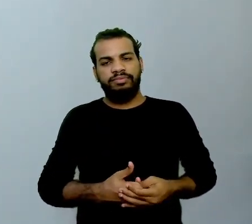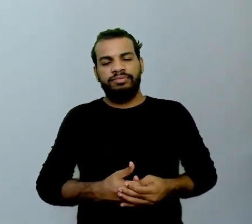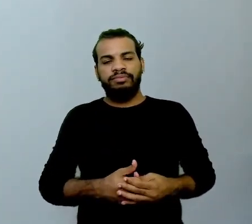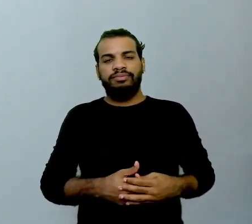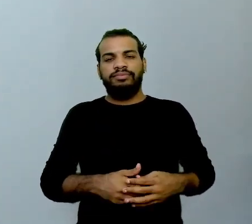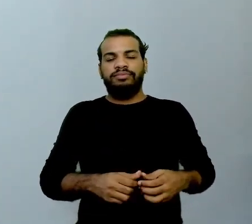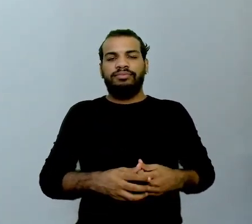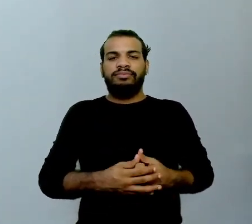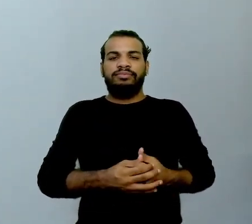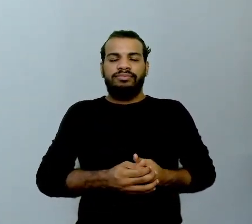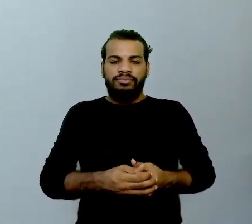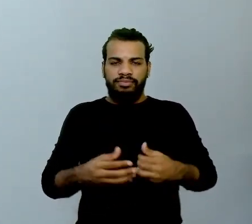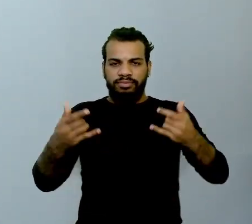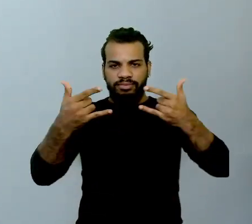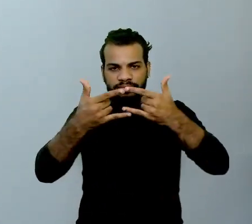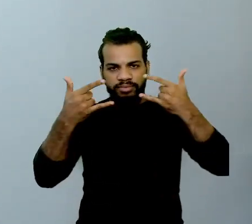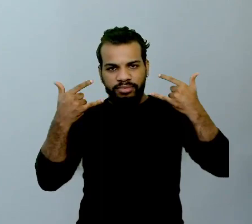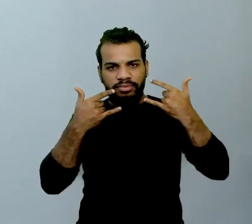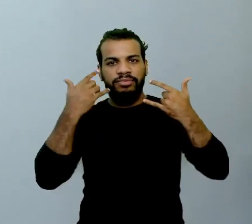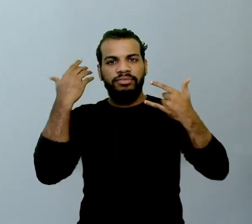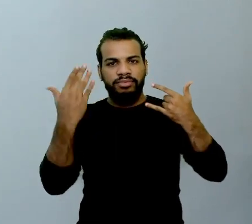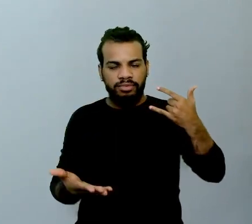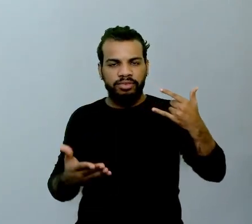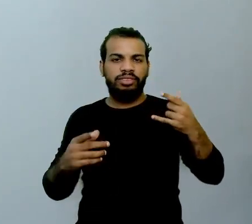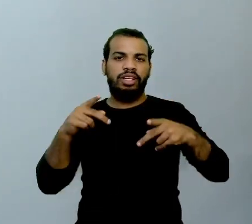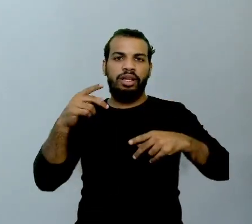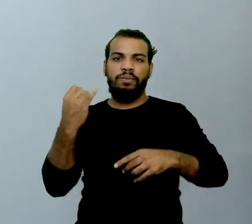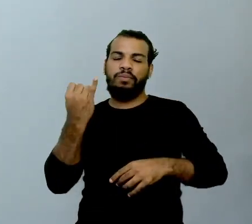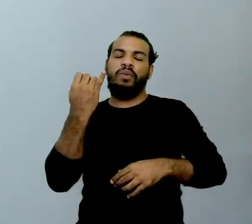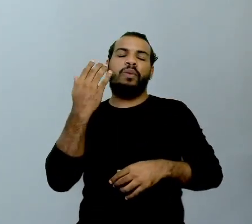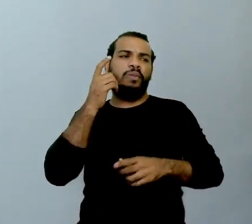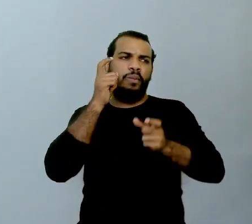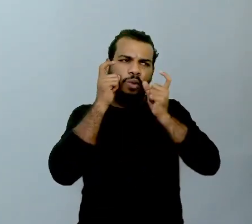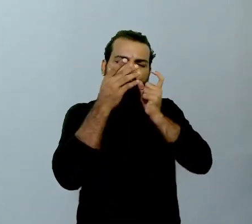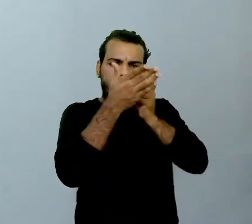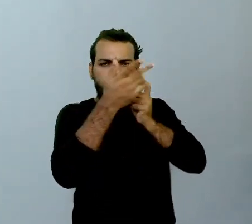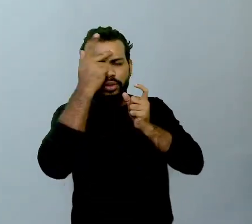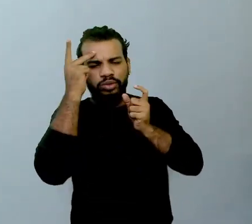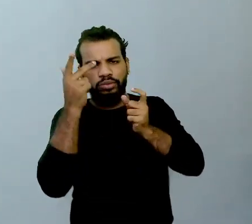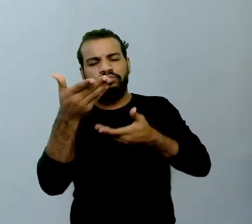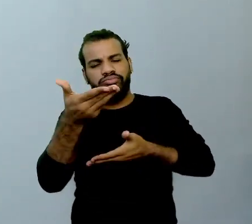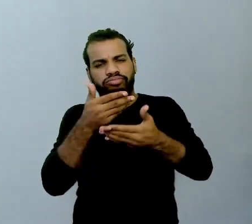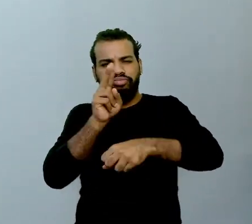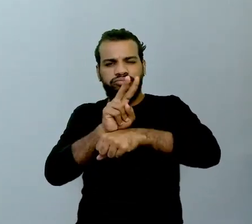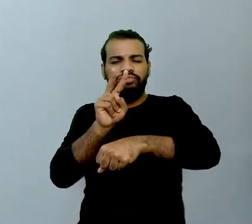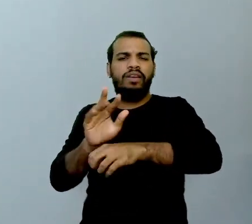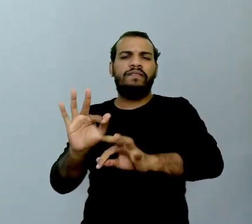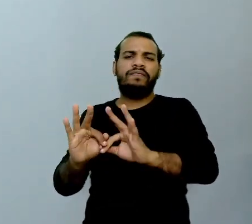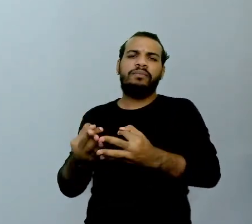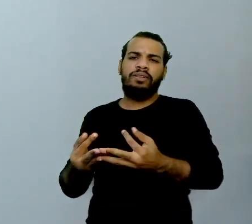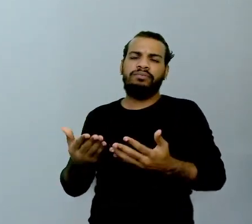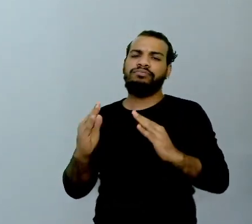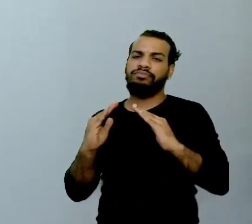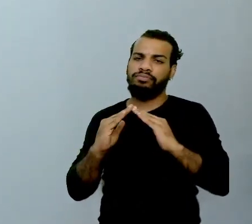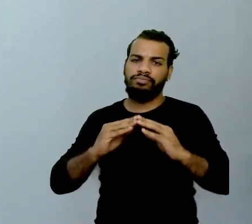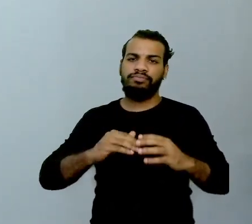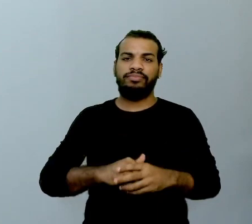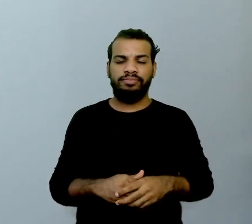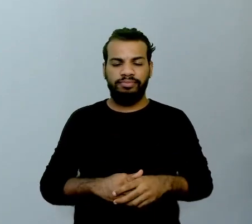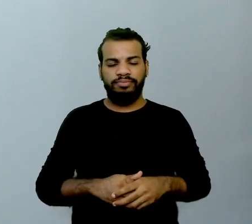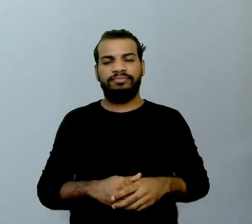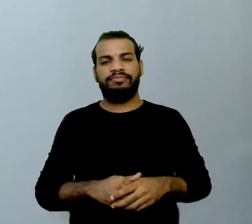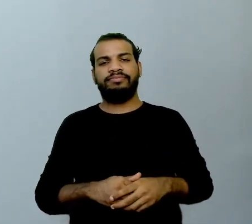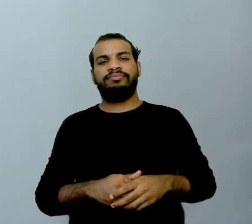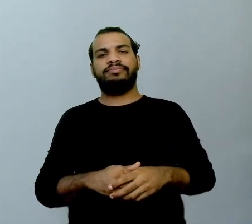é uma forma de você dizer que se preocupa com essas pessoas, que se preocupa com seus familiares, com seus amigos em casa. Tá? Não